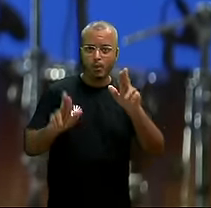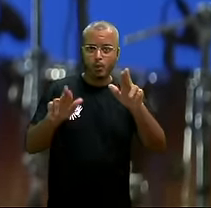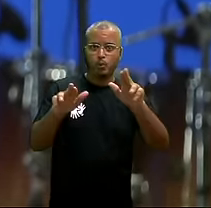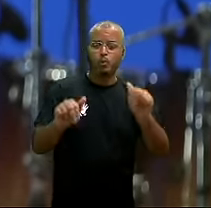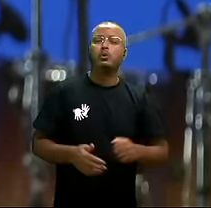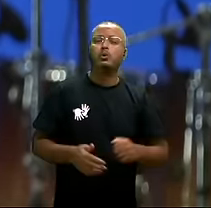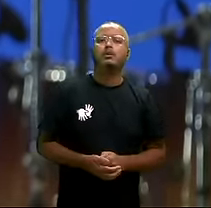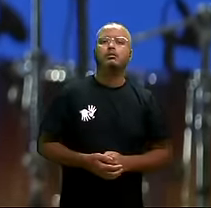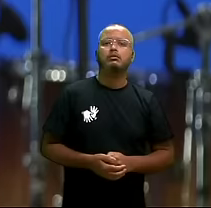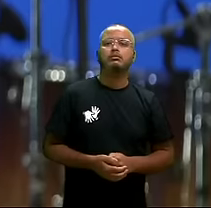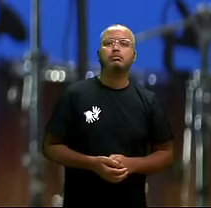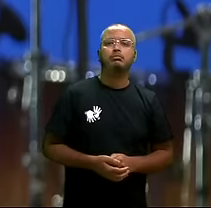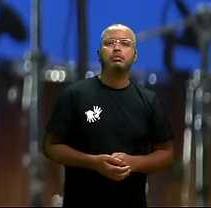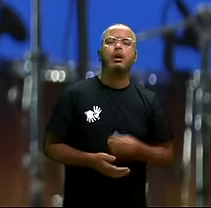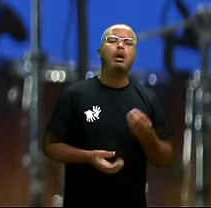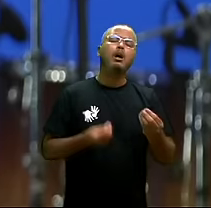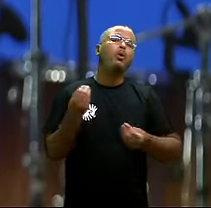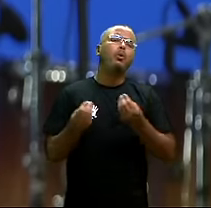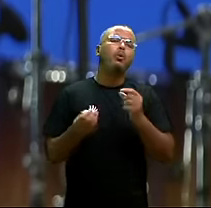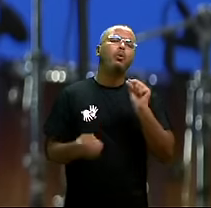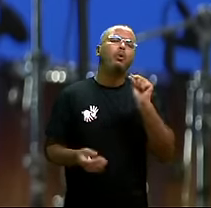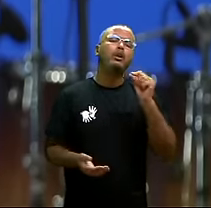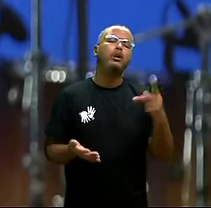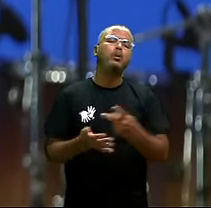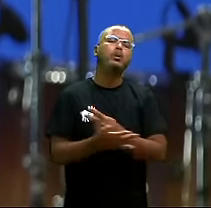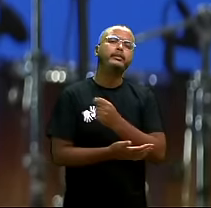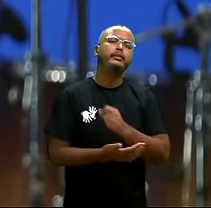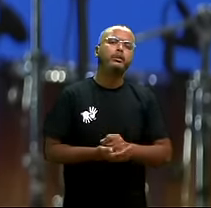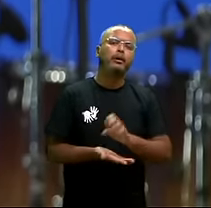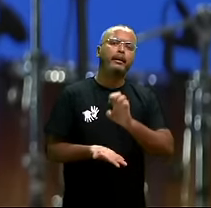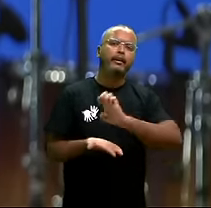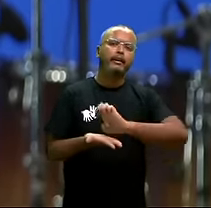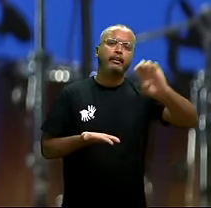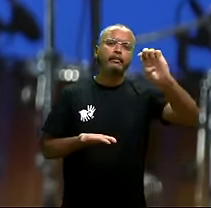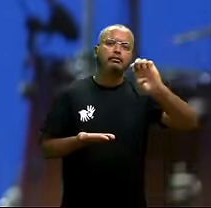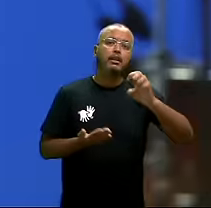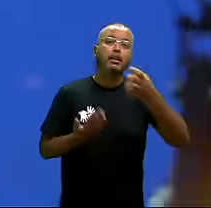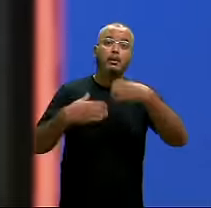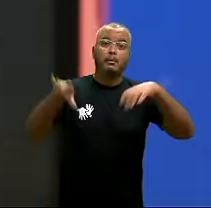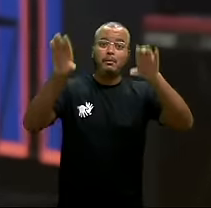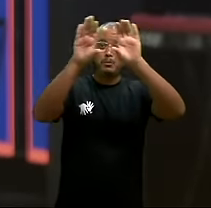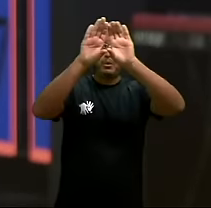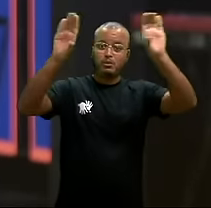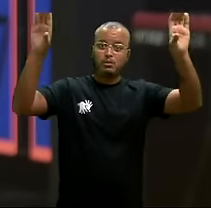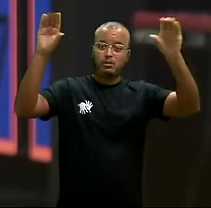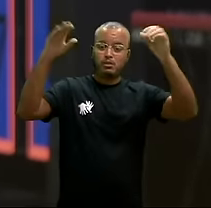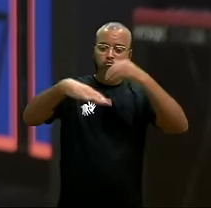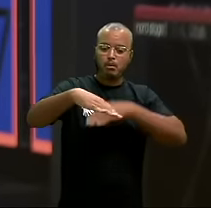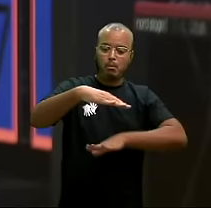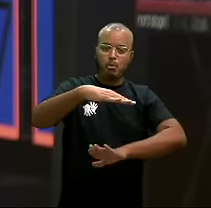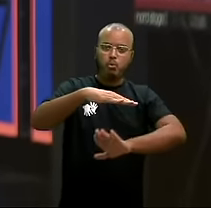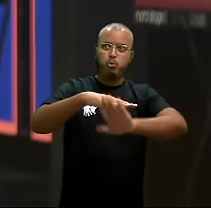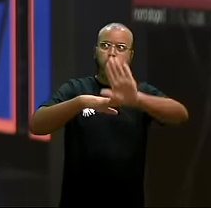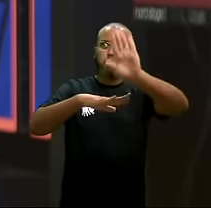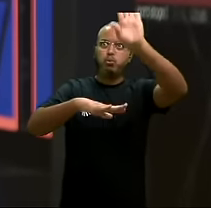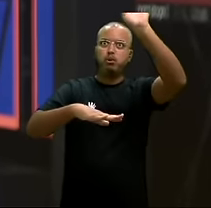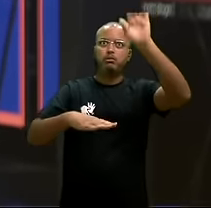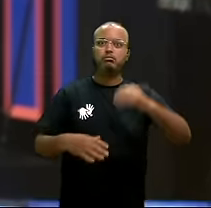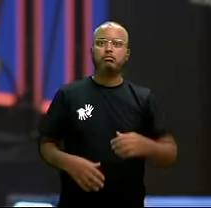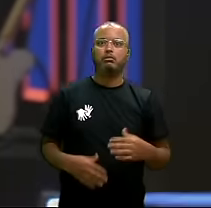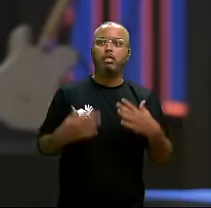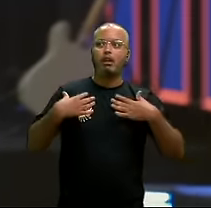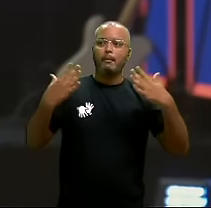Elias foi, pastor? Foi embora, numa carruagem de fogo. Tchau, Elias. Apareceu lá no Novo Testamento, junto com Jesus no monte.